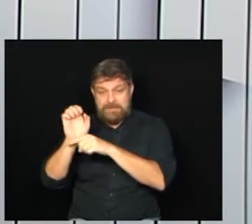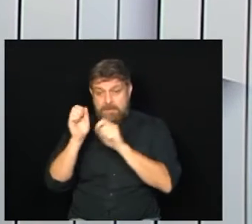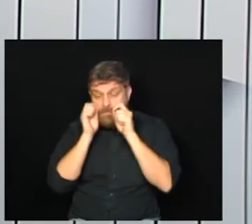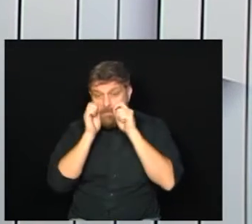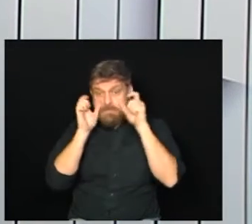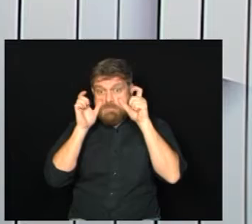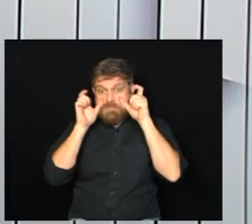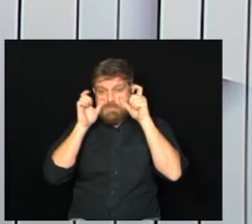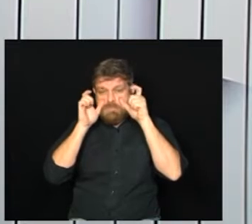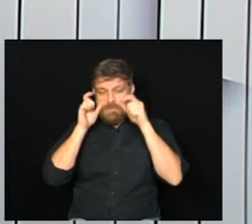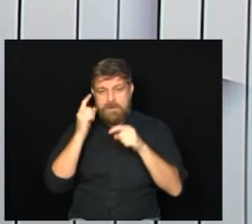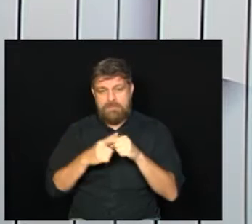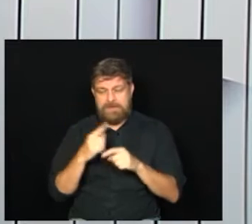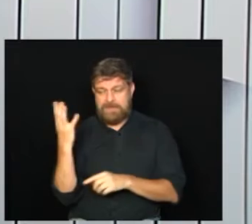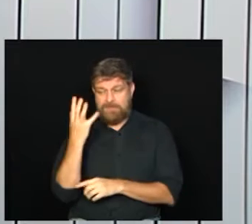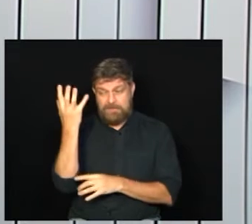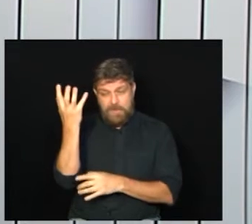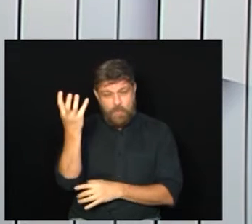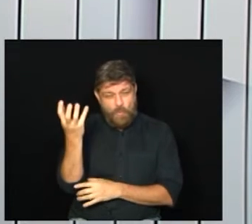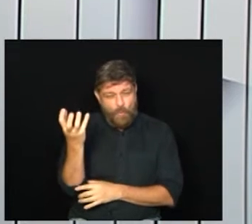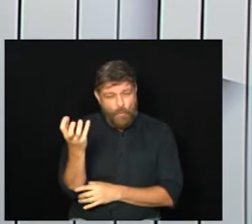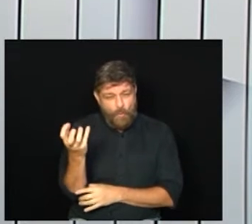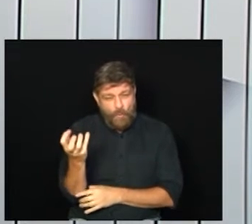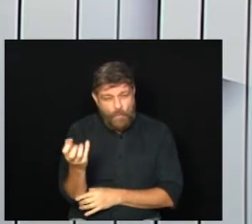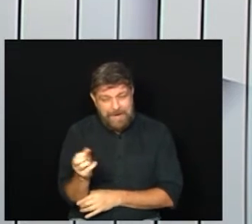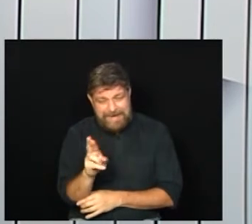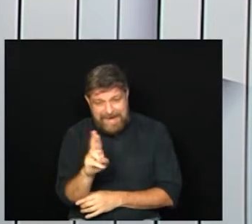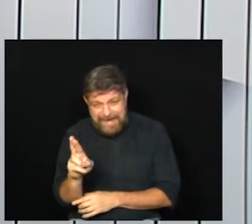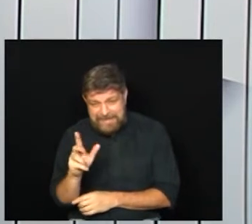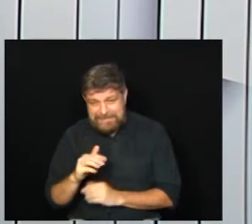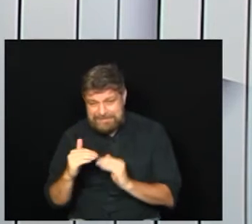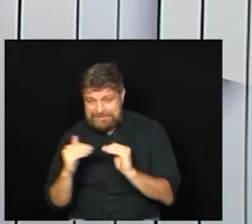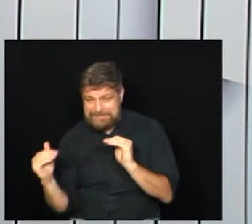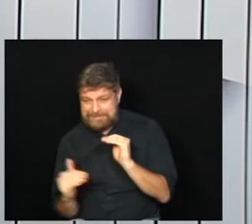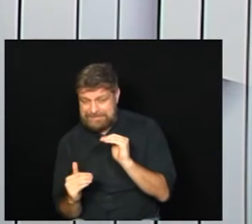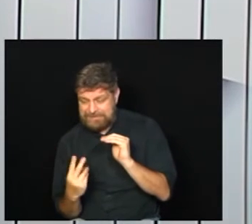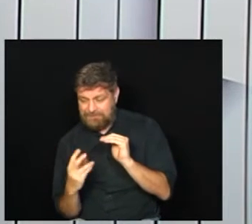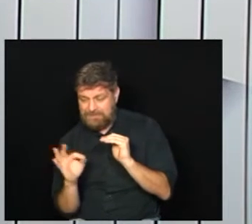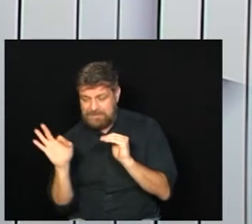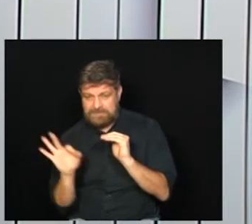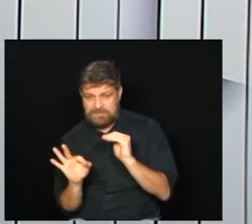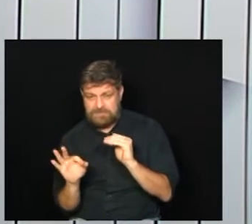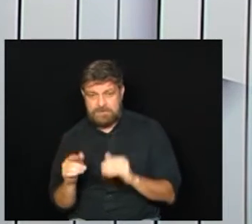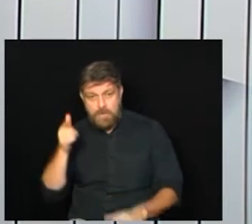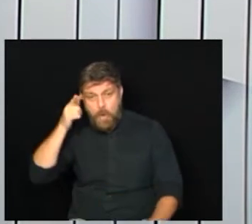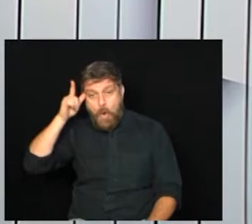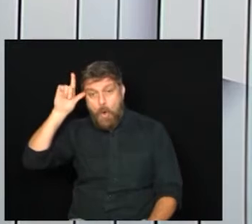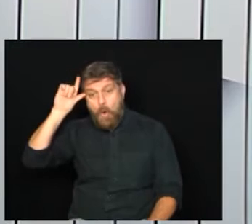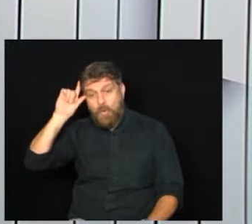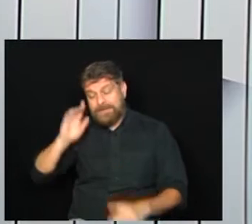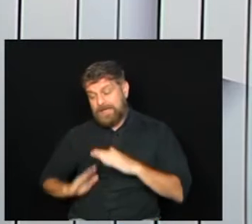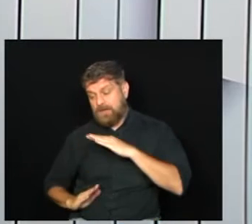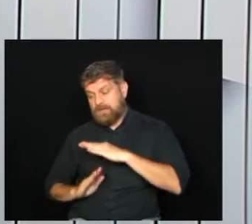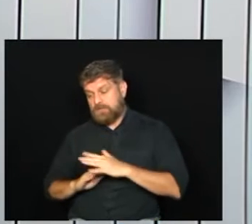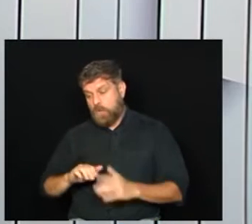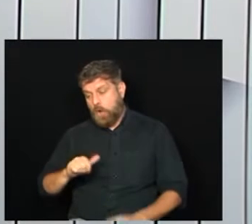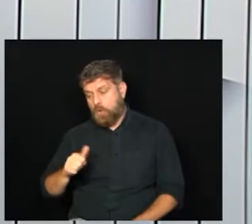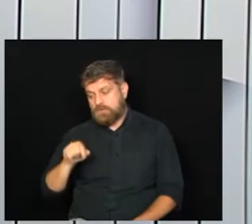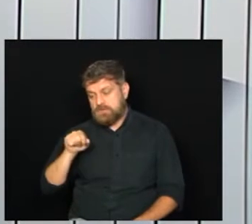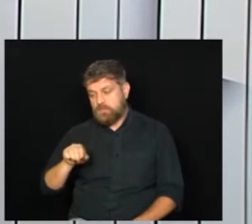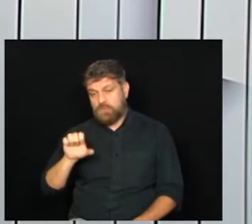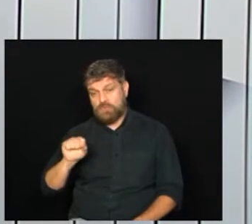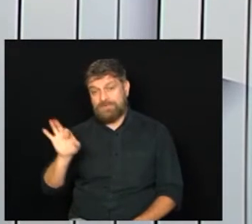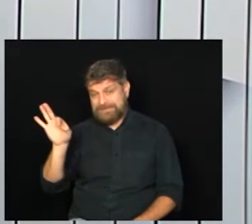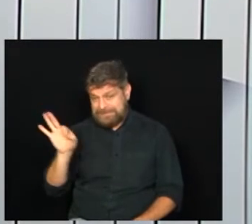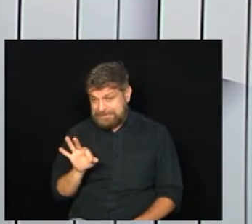alerta devido à umidade relativa do ar está abaixo dos 20%. Ontem chegou a